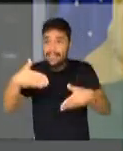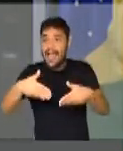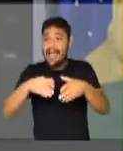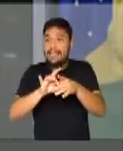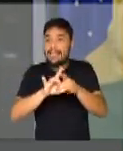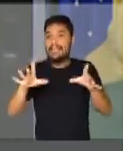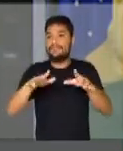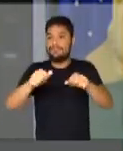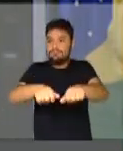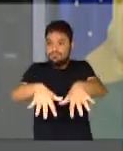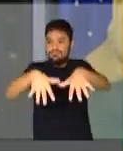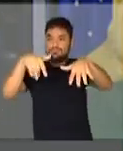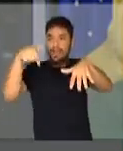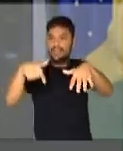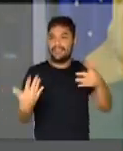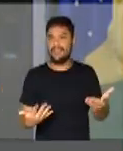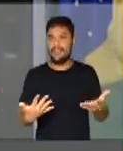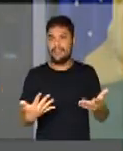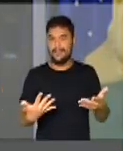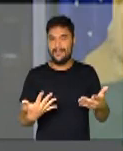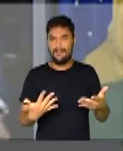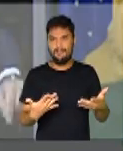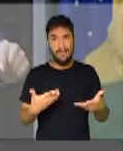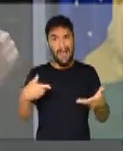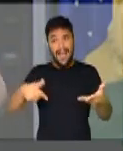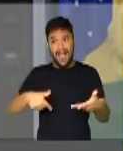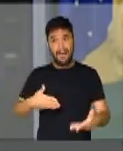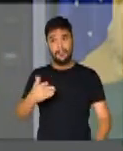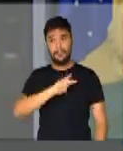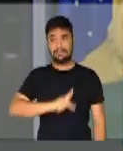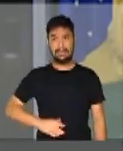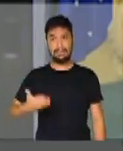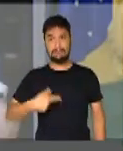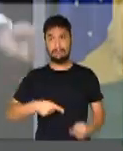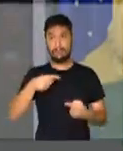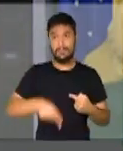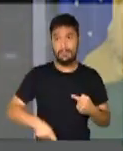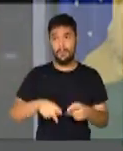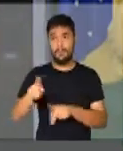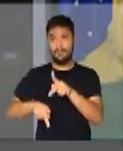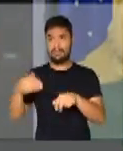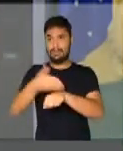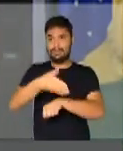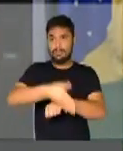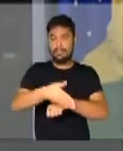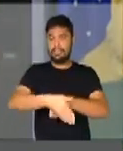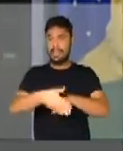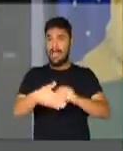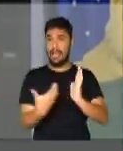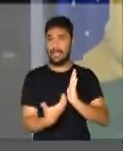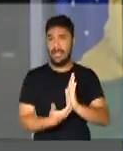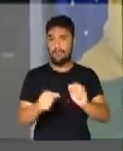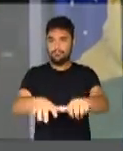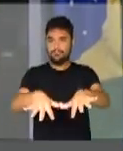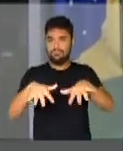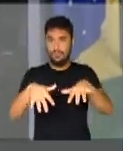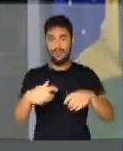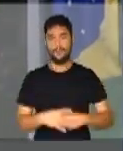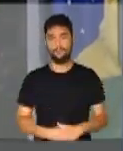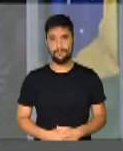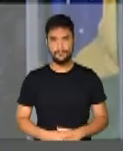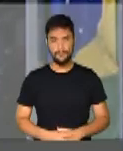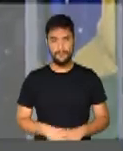fechadas. Este parlamento foi tomado por milhares de brasileiros que não aceitaram com que a nossa